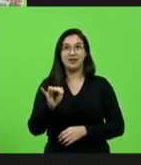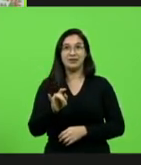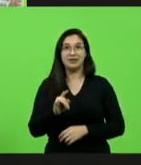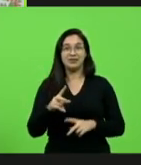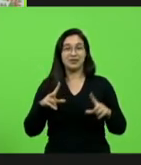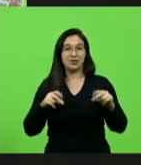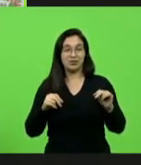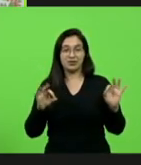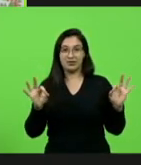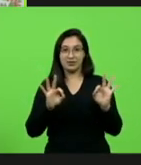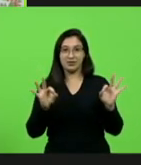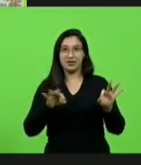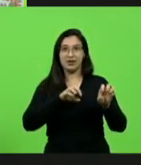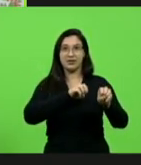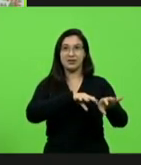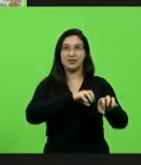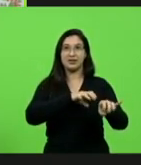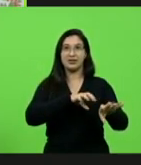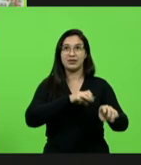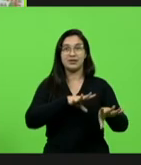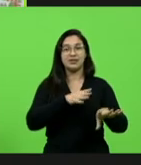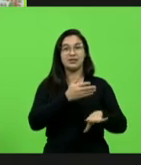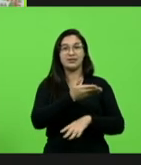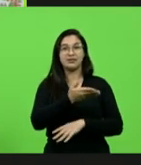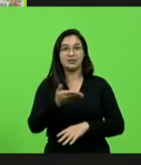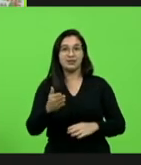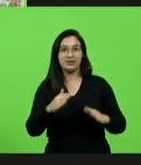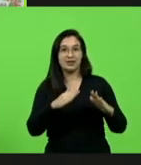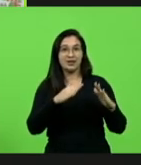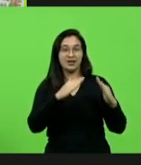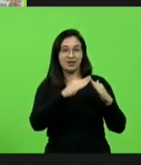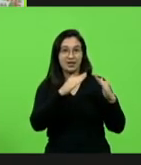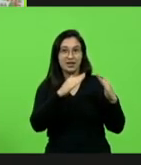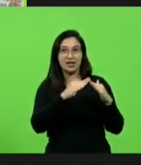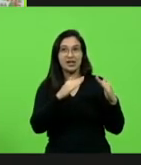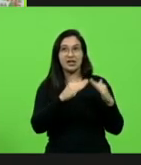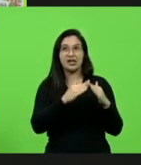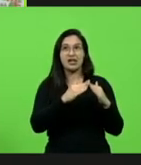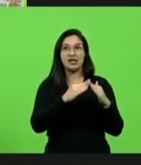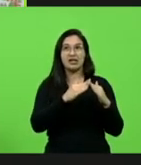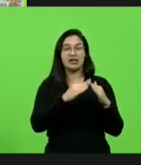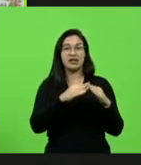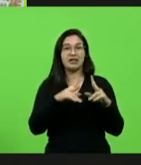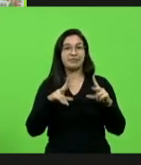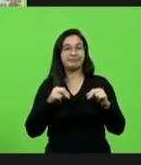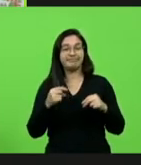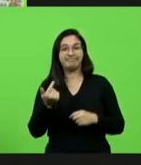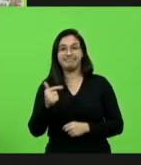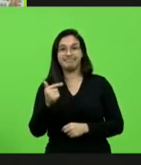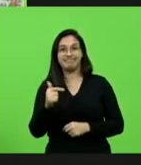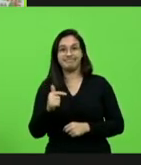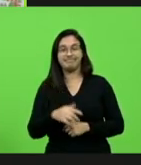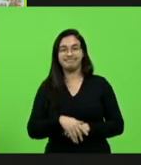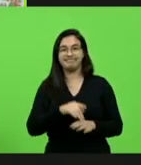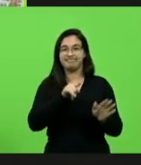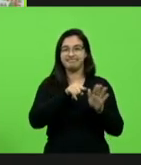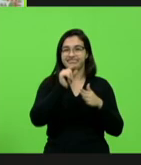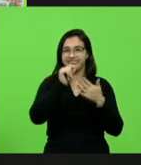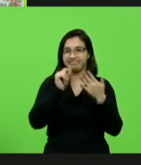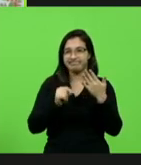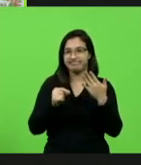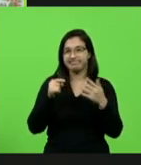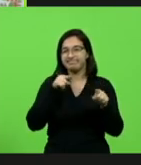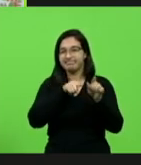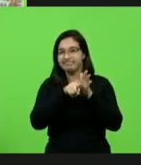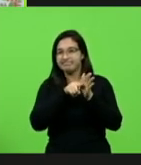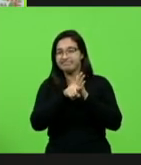educação domiciliar de crianças. E para tal, é importante que a gente faça alguns questionamentos aí que vão ficar para nós.